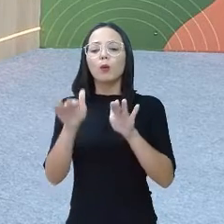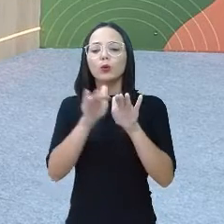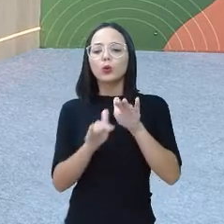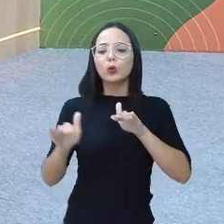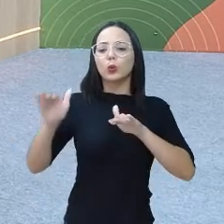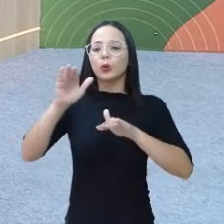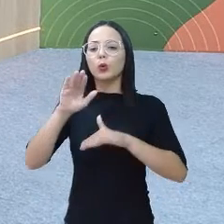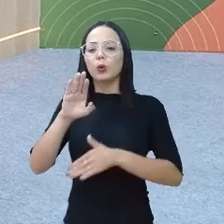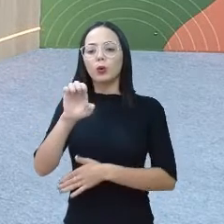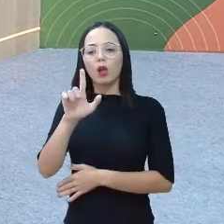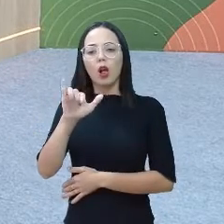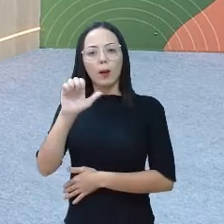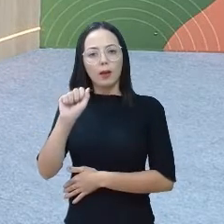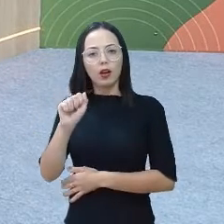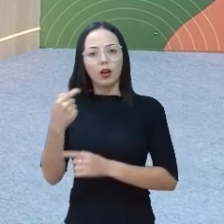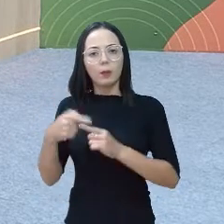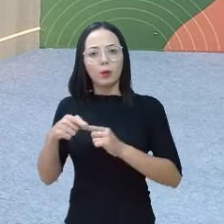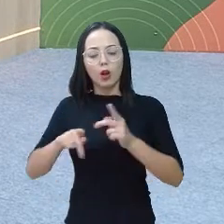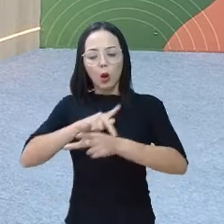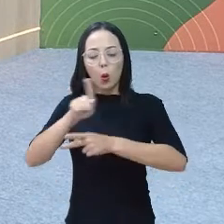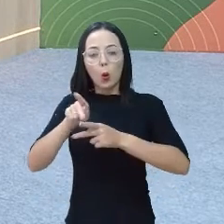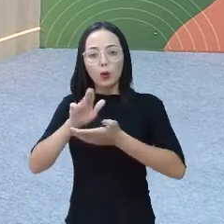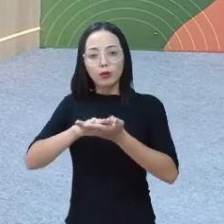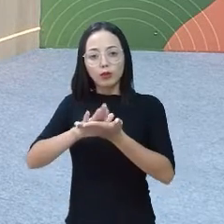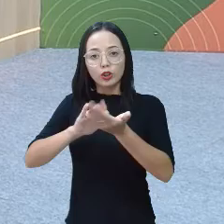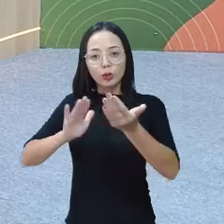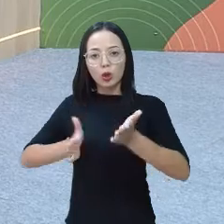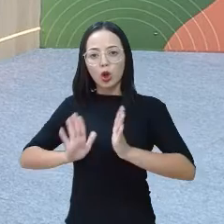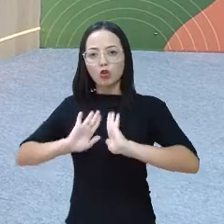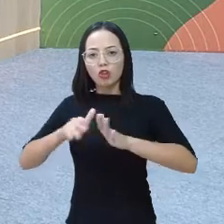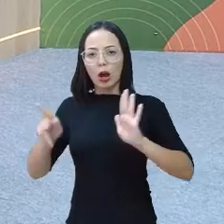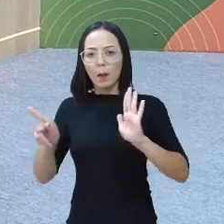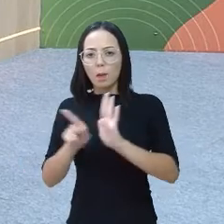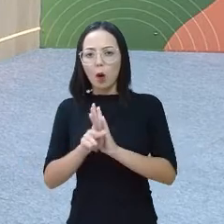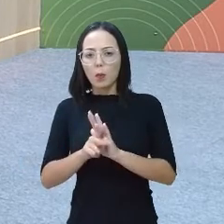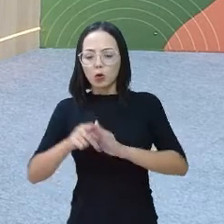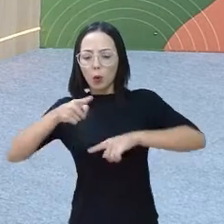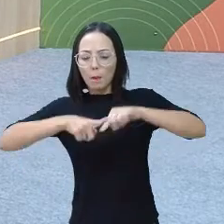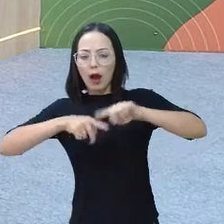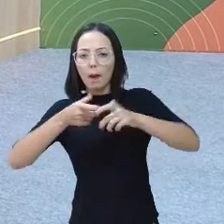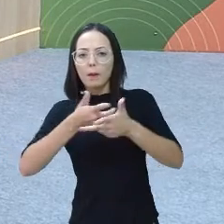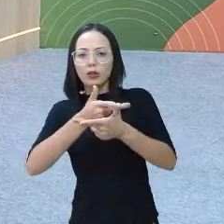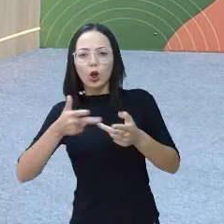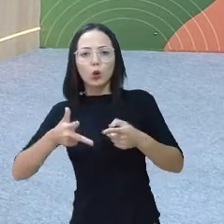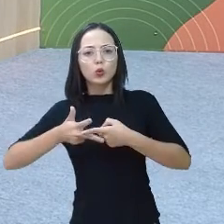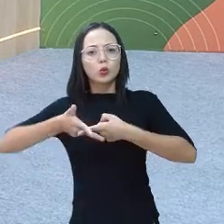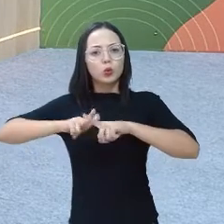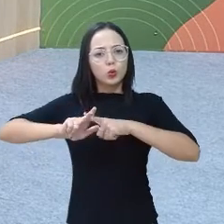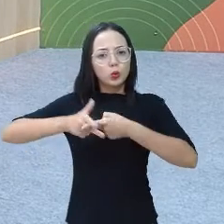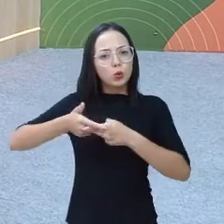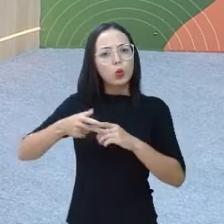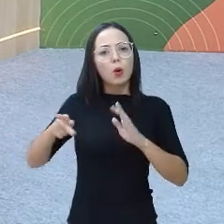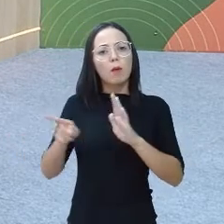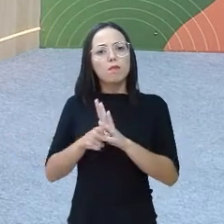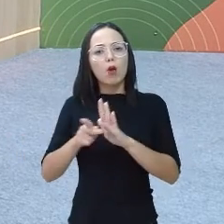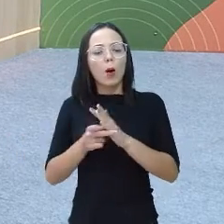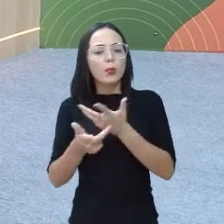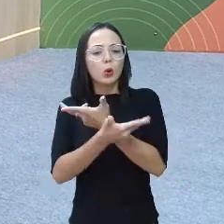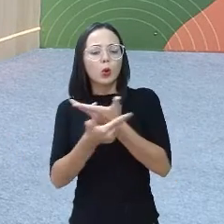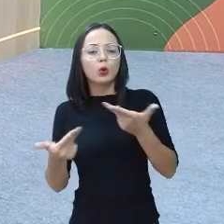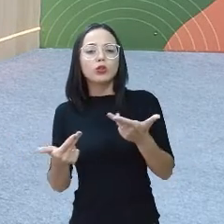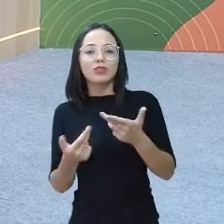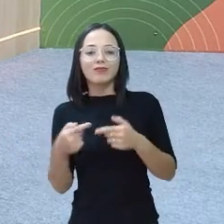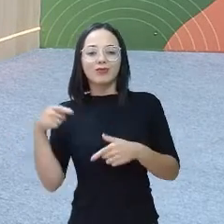superioridade bélica. Os espanhóis chegaram aqui muito mais armados e com armamentos muito mais poderosos do que